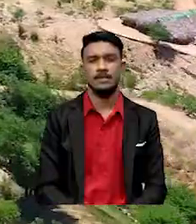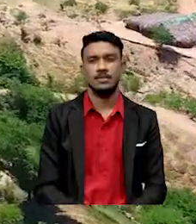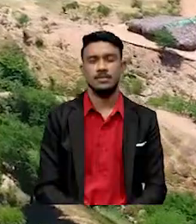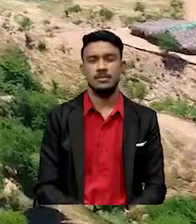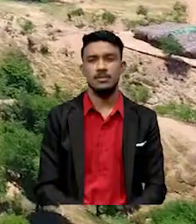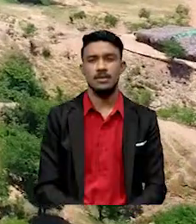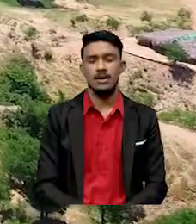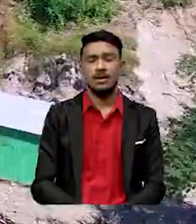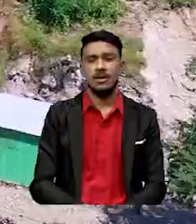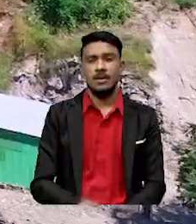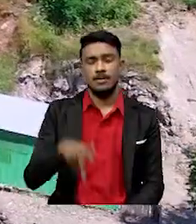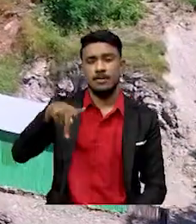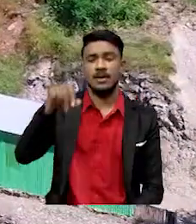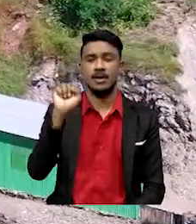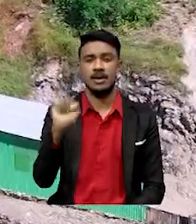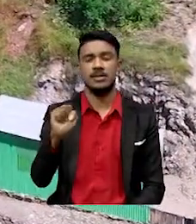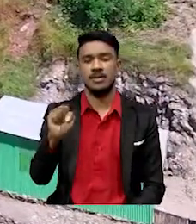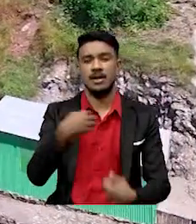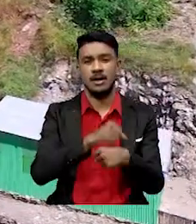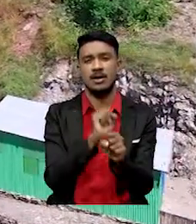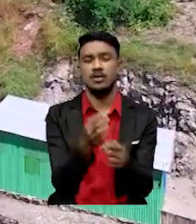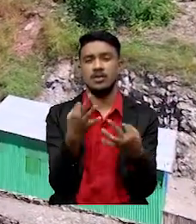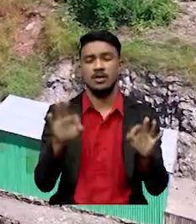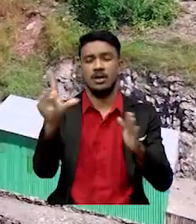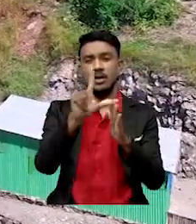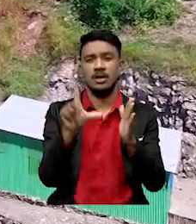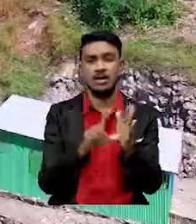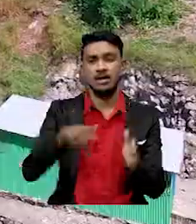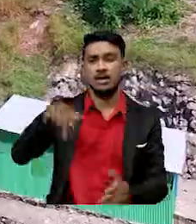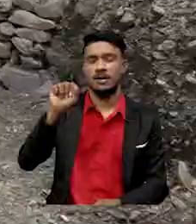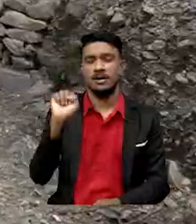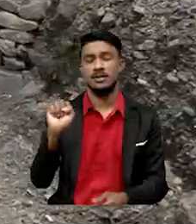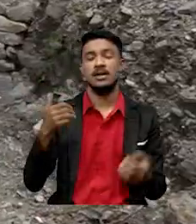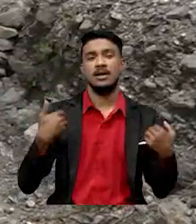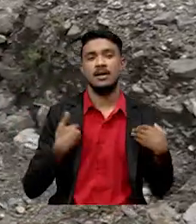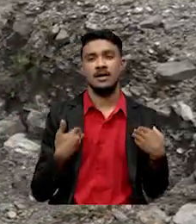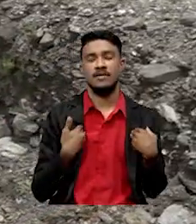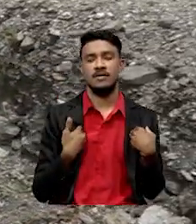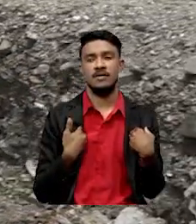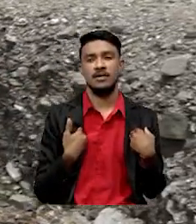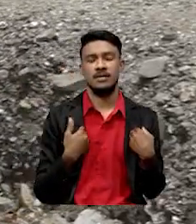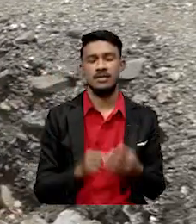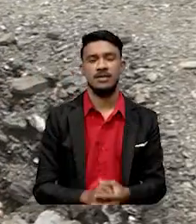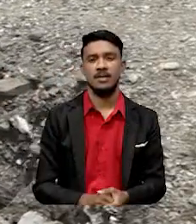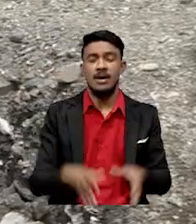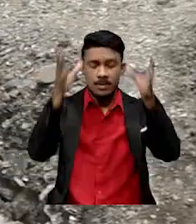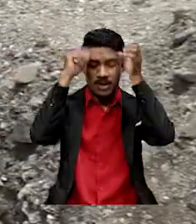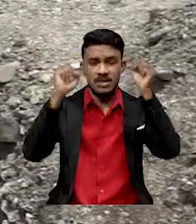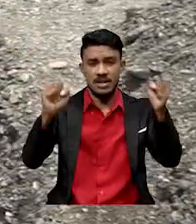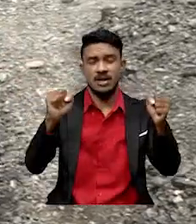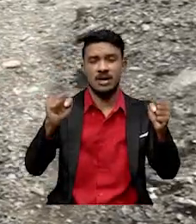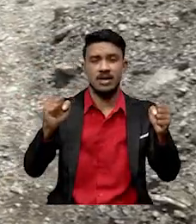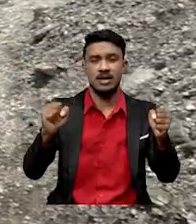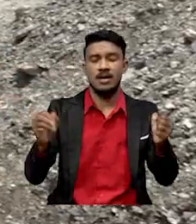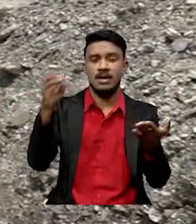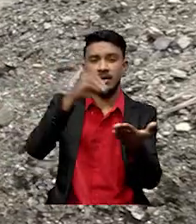Autoridade de Proteção Civil, Hariona, isso é lei de Proteção Civil, que a Excelência Presidente da República promulga